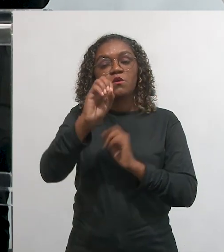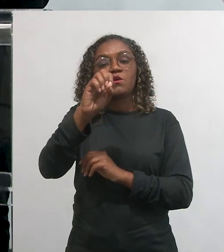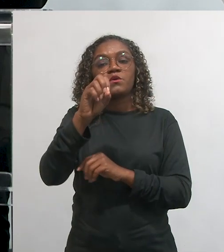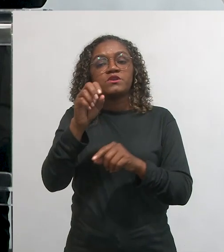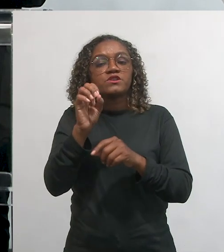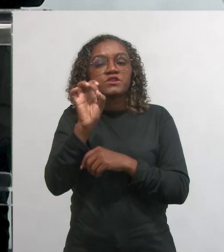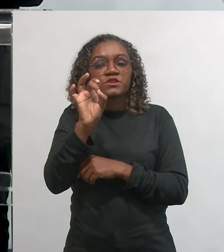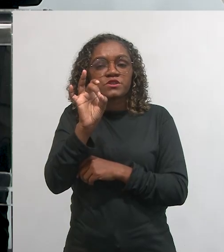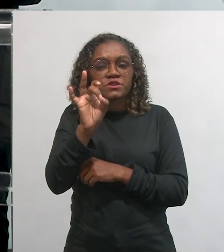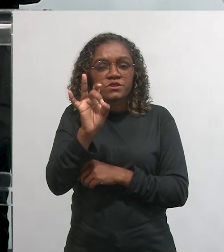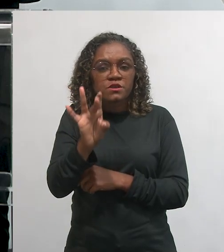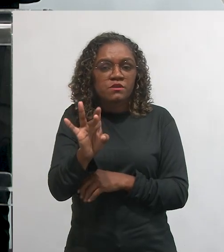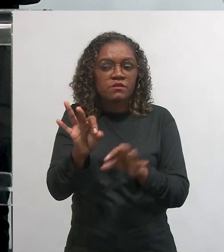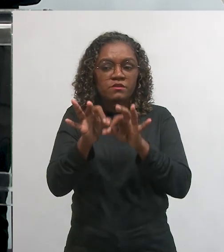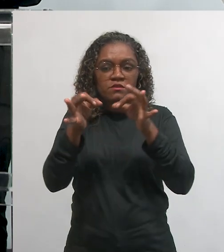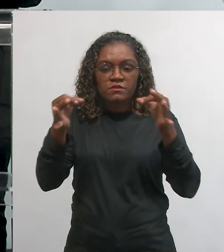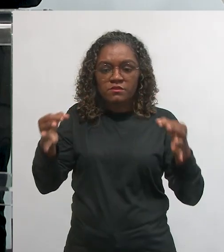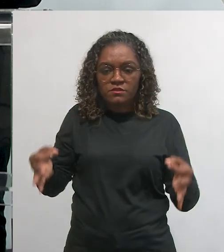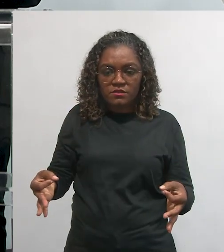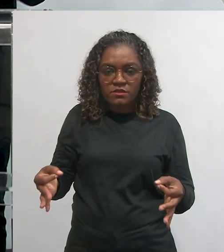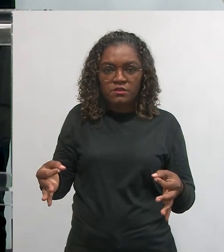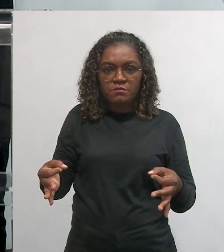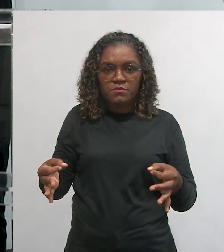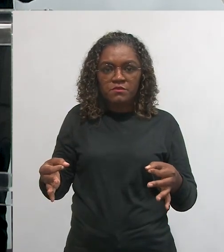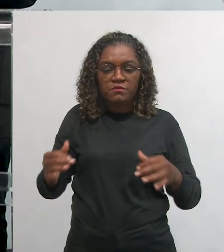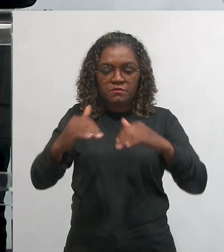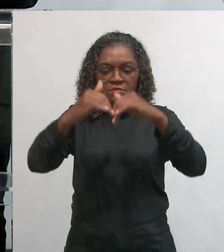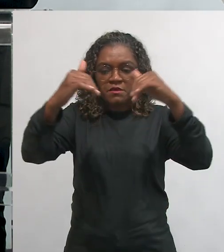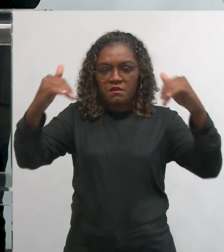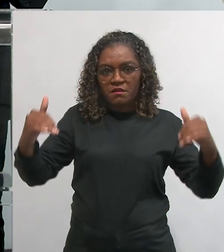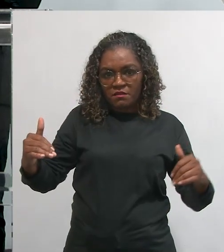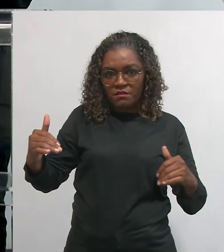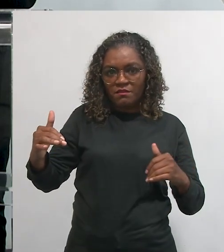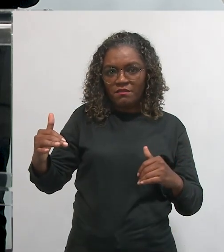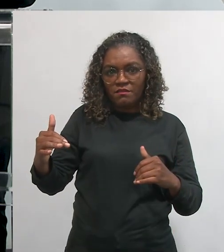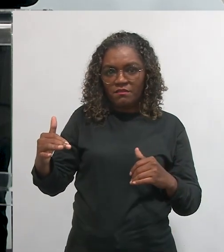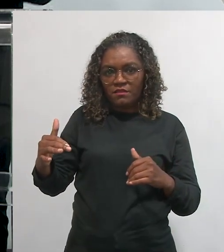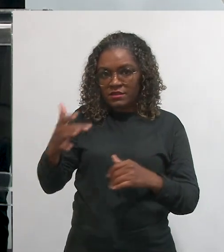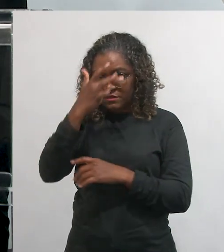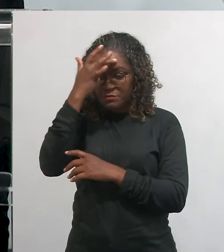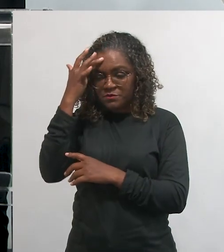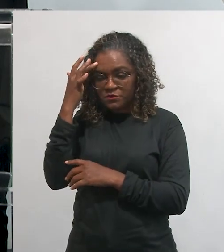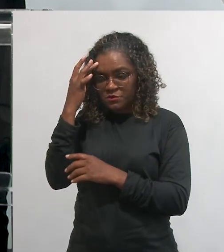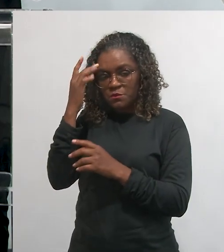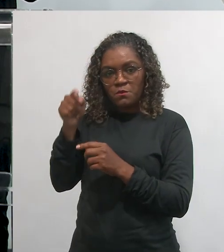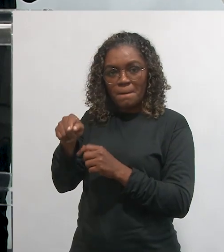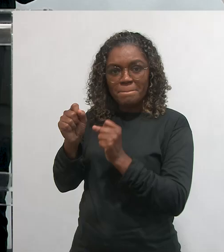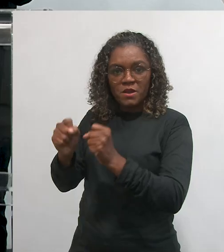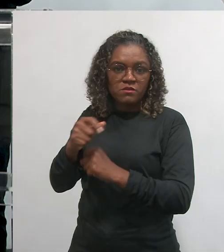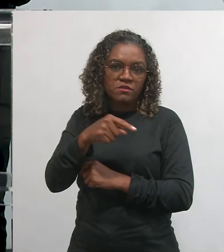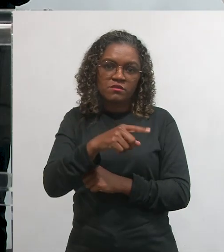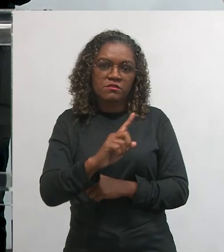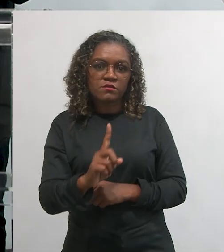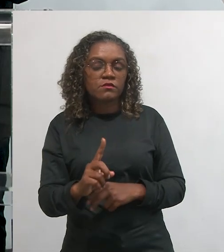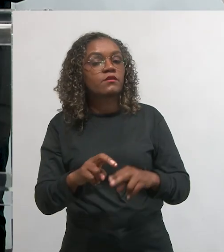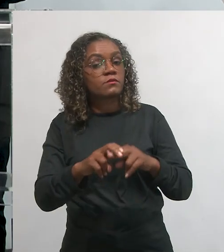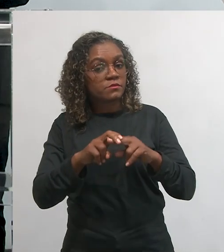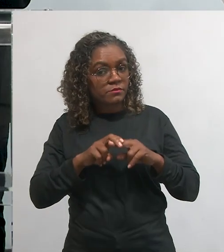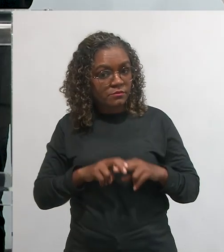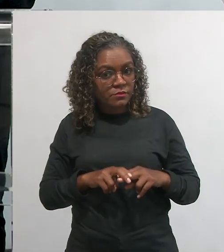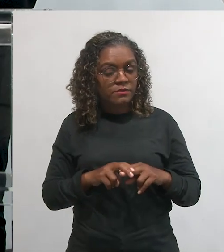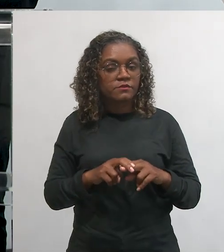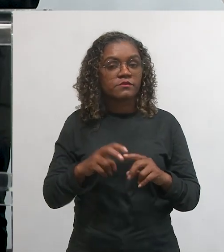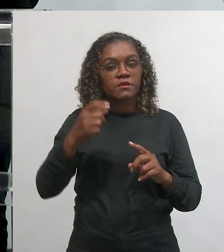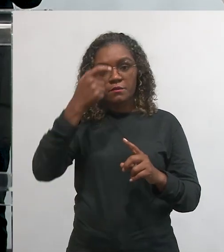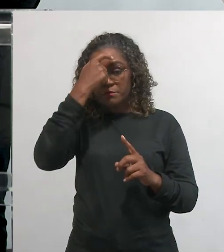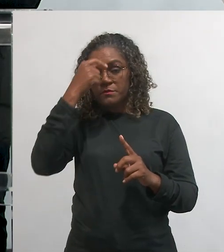regramento apenas fazendo uma distinção de pessoas dentro da República. Então a República aqui, ela